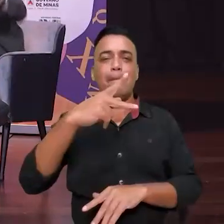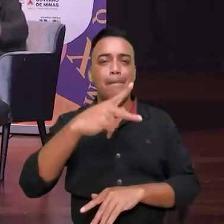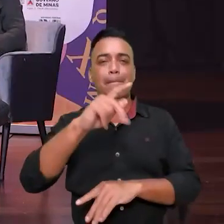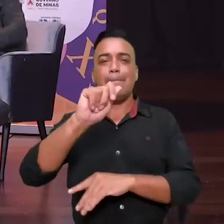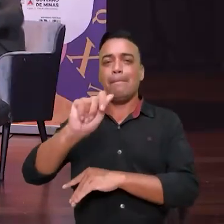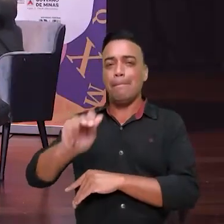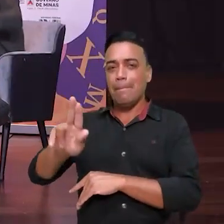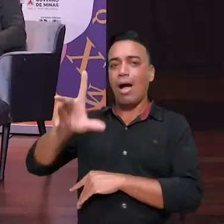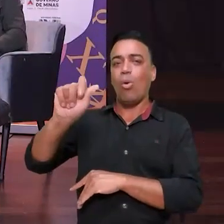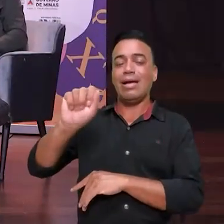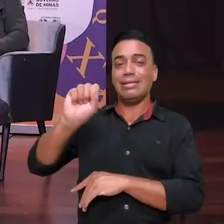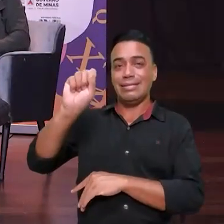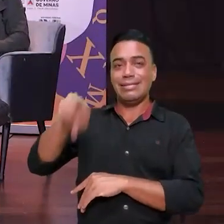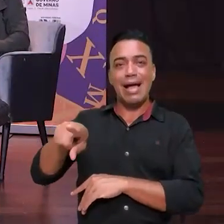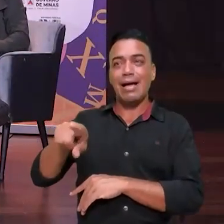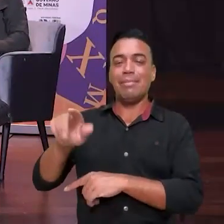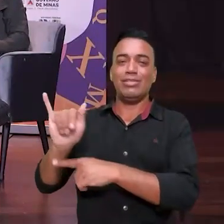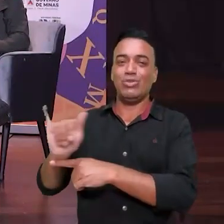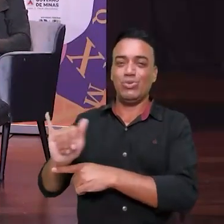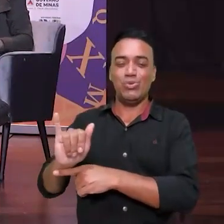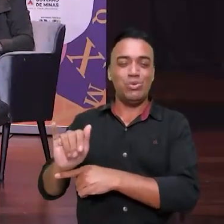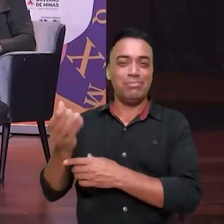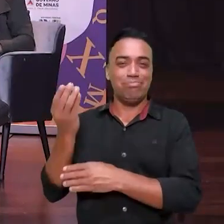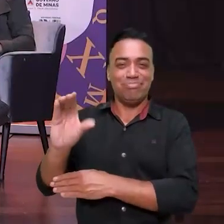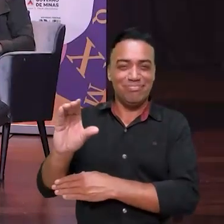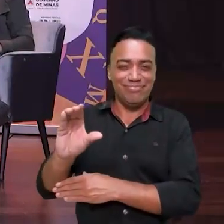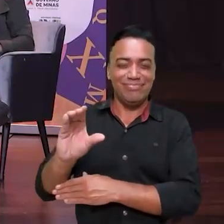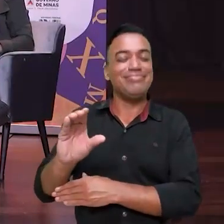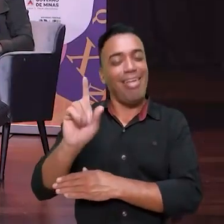a Paula Sá, e ele não sai do YouTube. É isso.